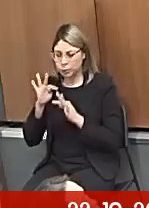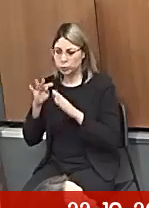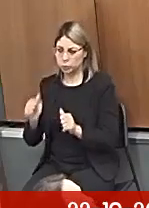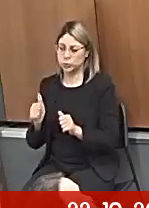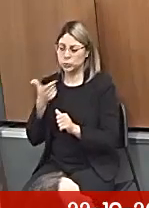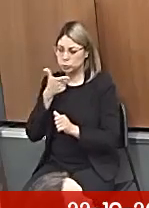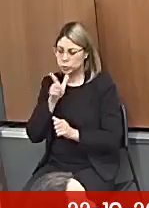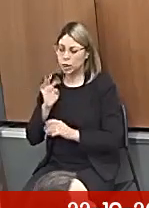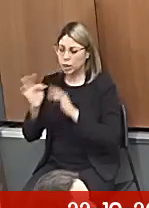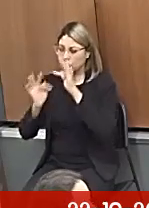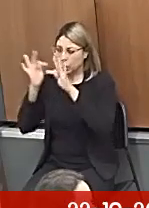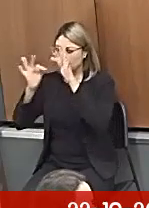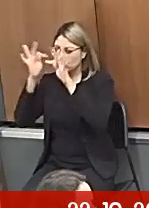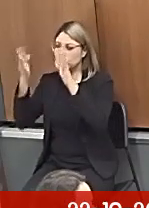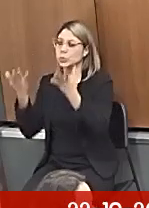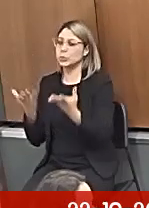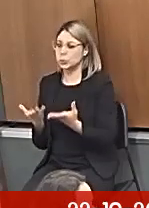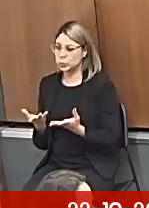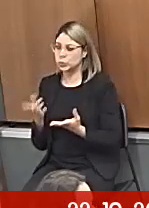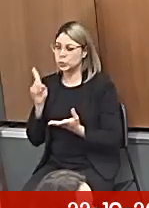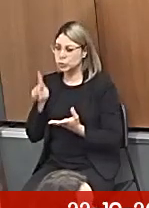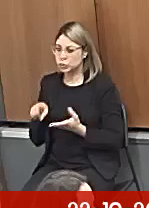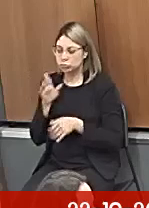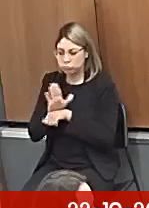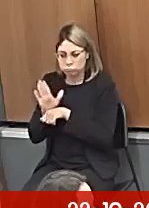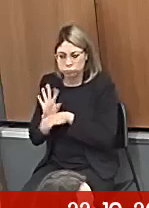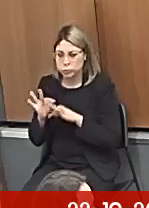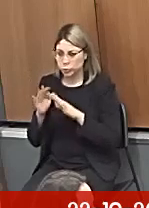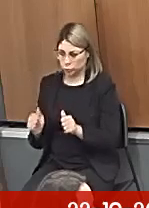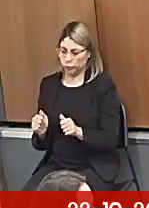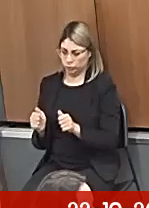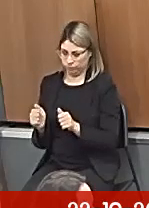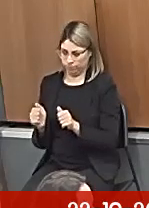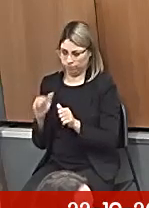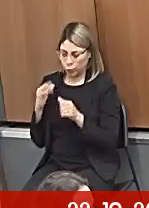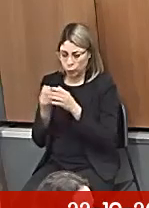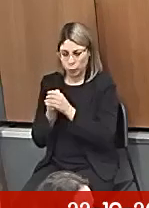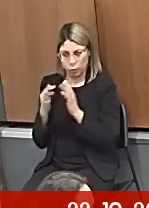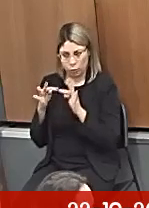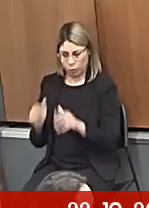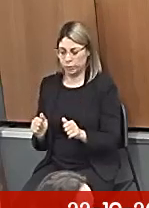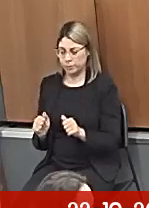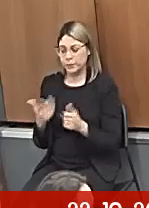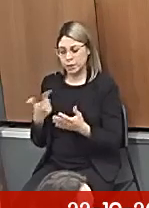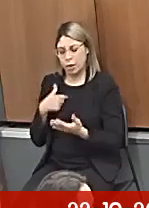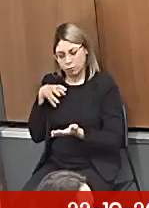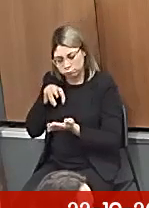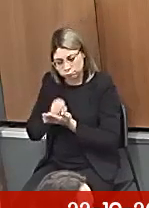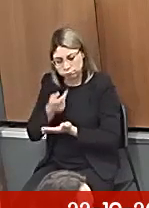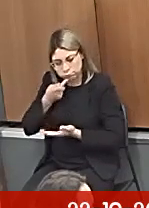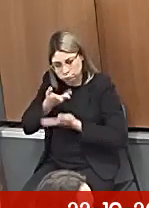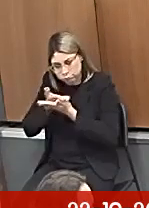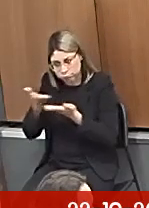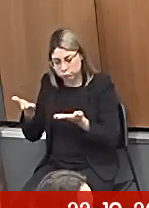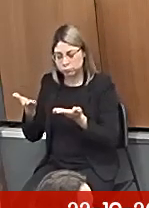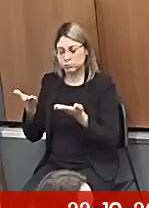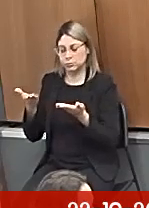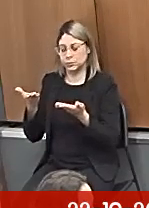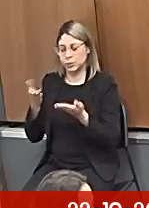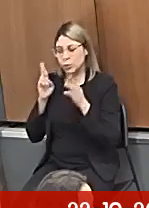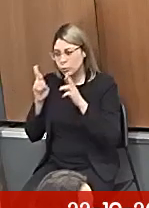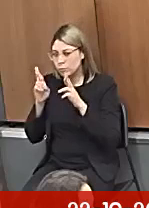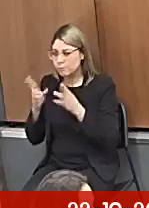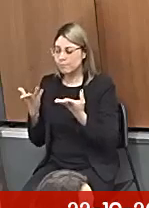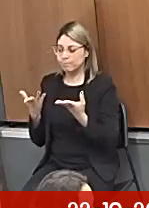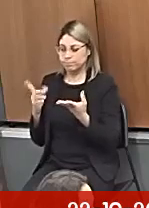tecnologia assistiva dentro dessas instituições de pesquisa. Então, eu quero deixar registrado aqui, e eu espero que isso